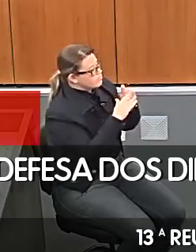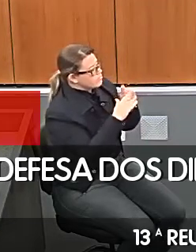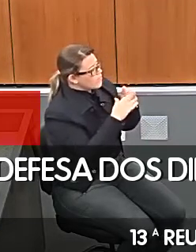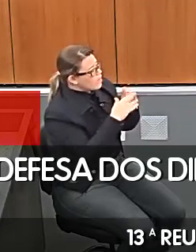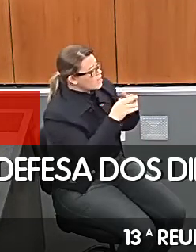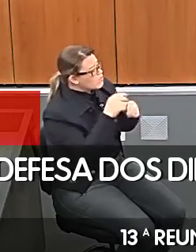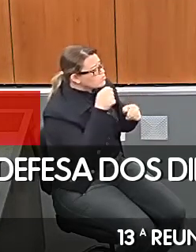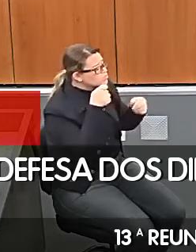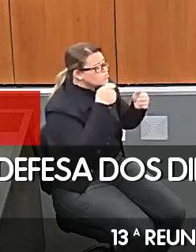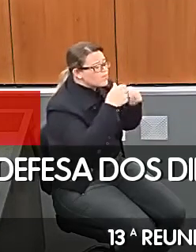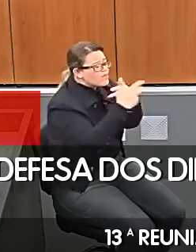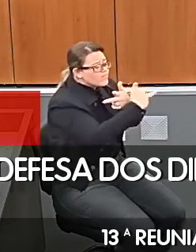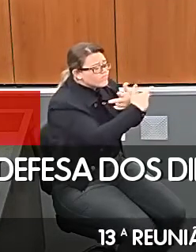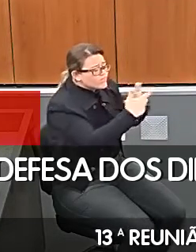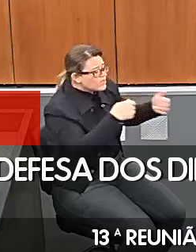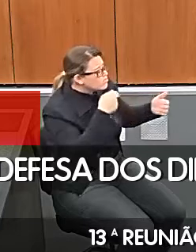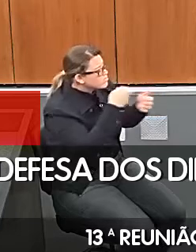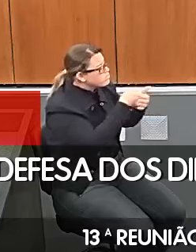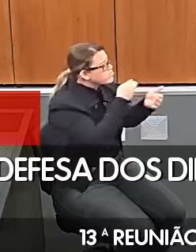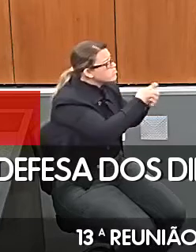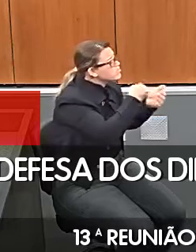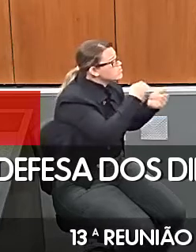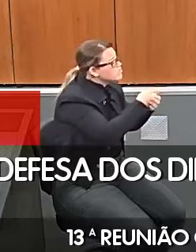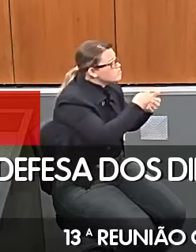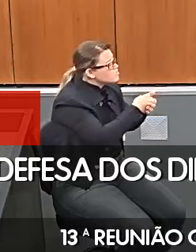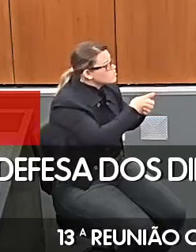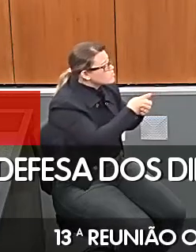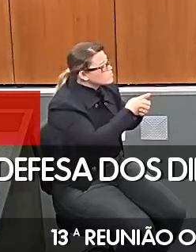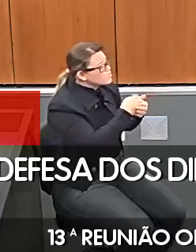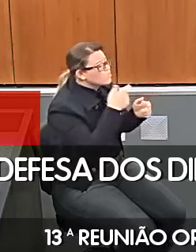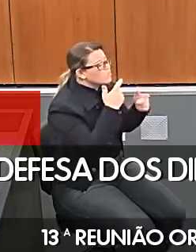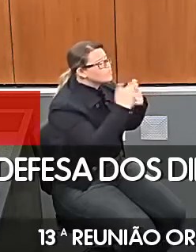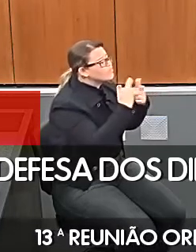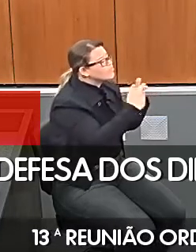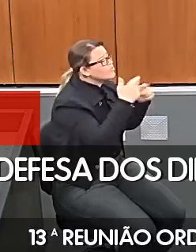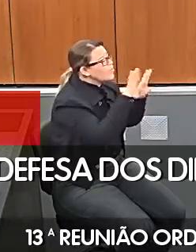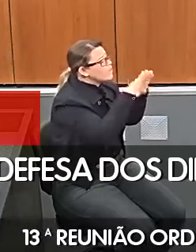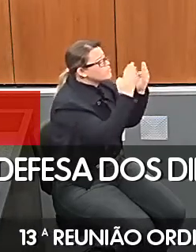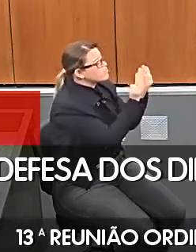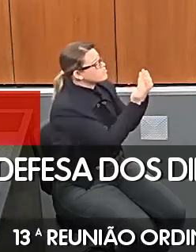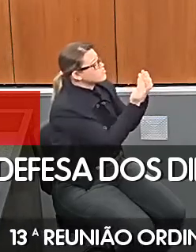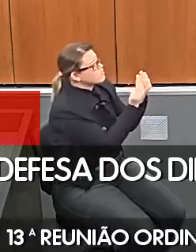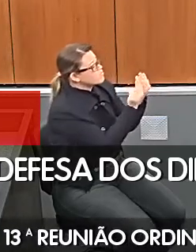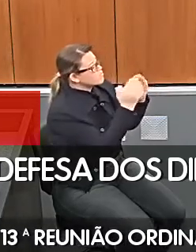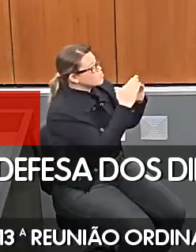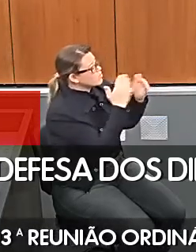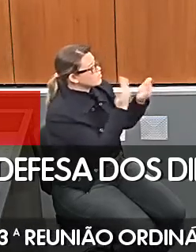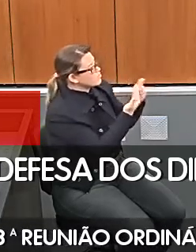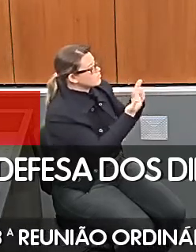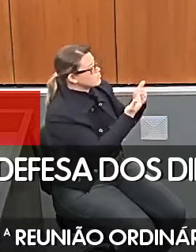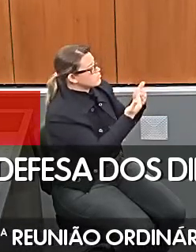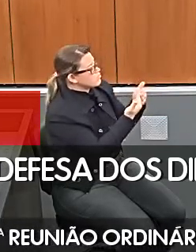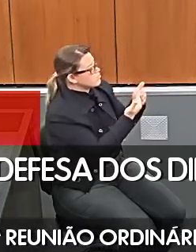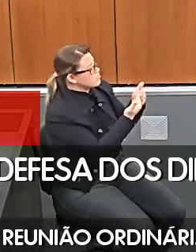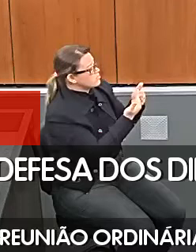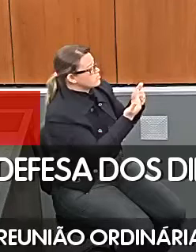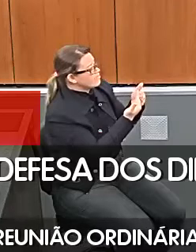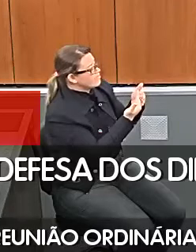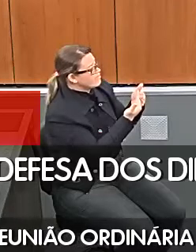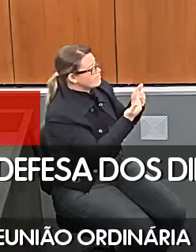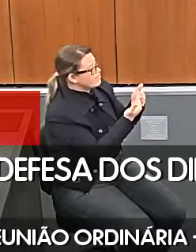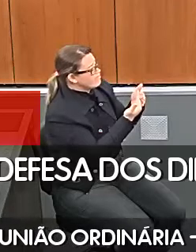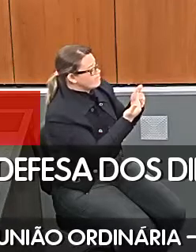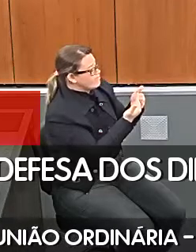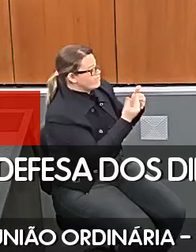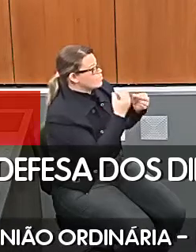fui para a Secretaria de Educação falar no escuro, porque a Secretaria não queria ouvir, porque a voz era de